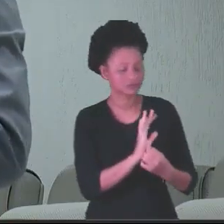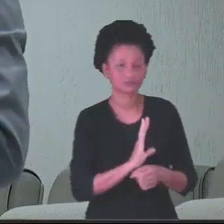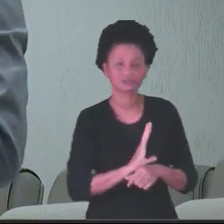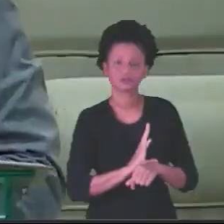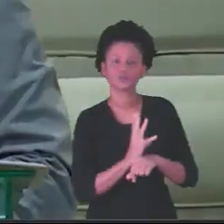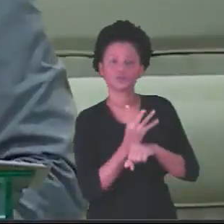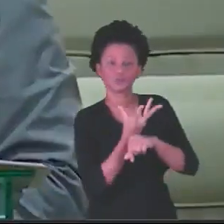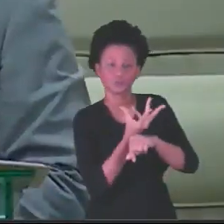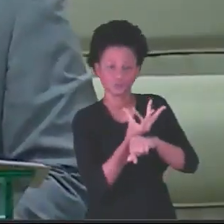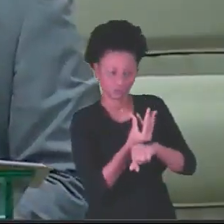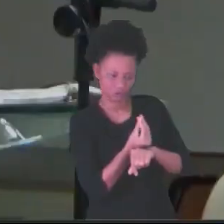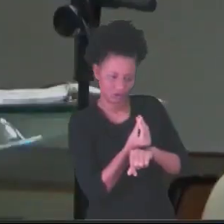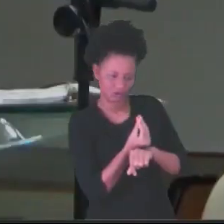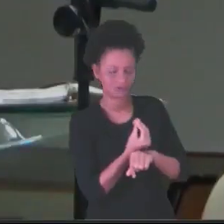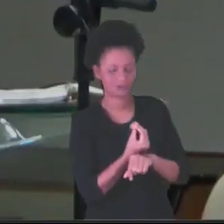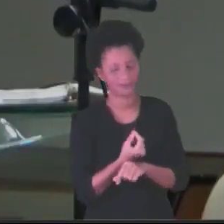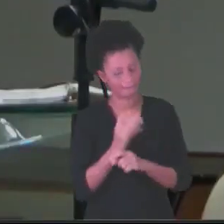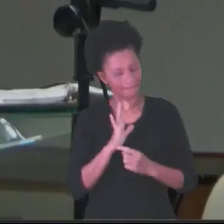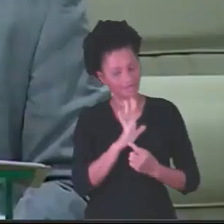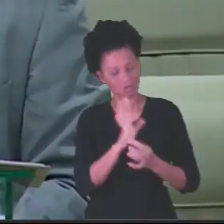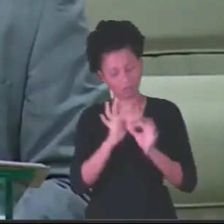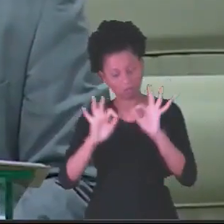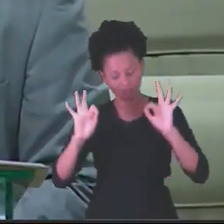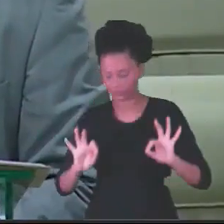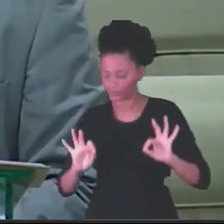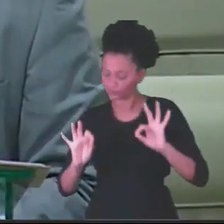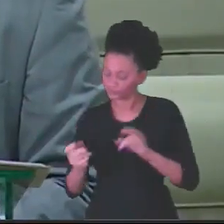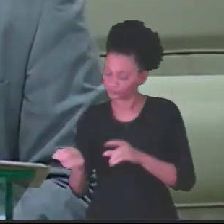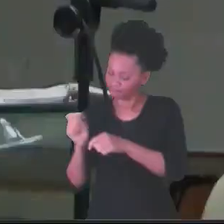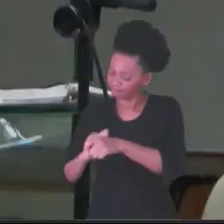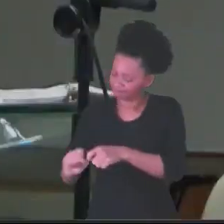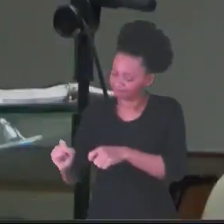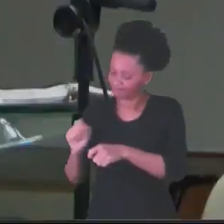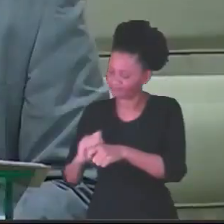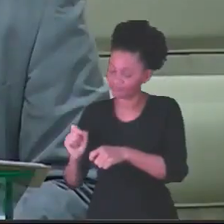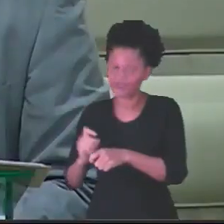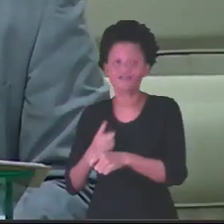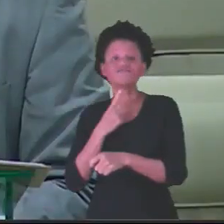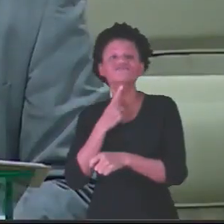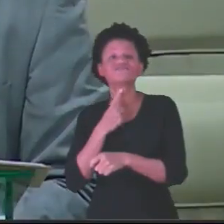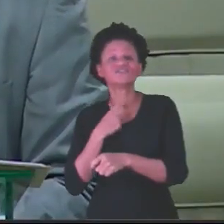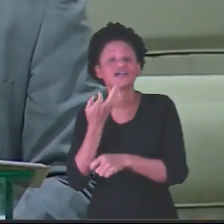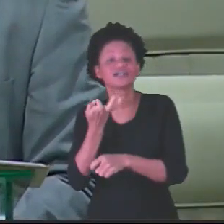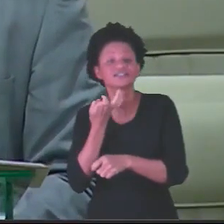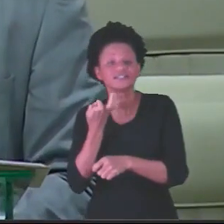os seus projetos as suas aspirações